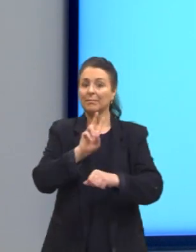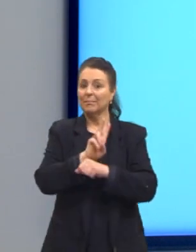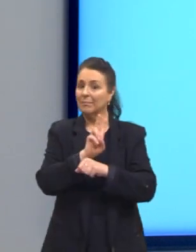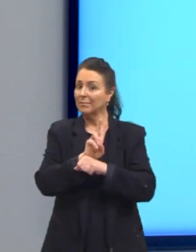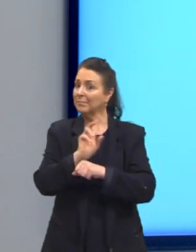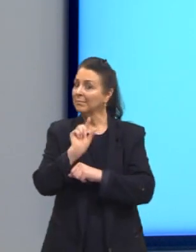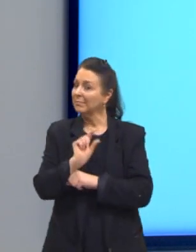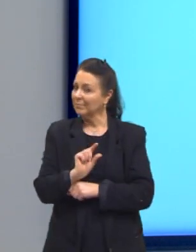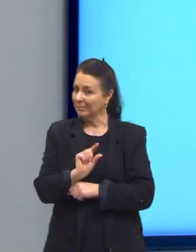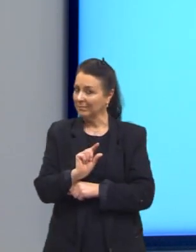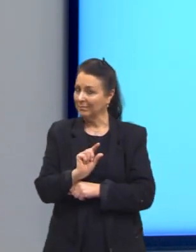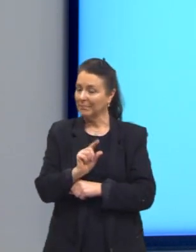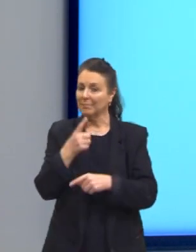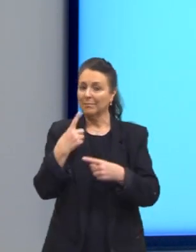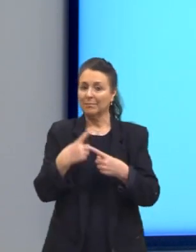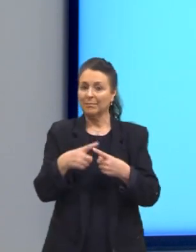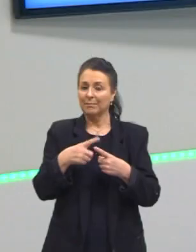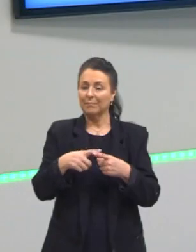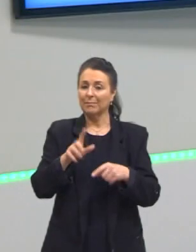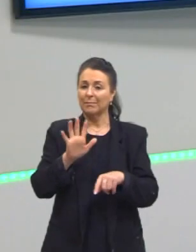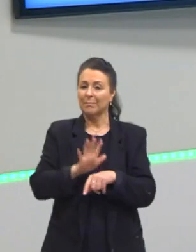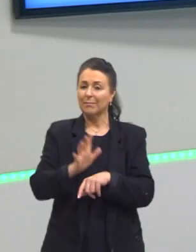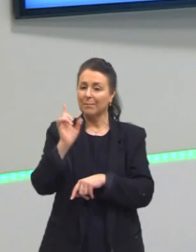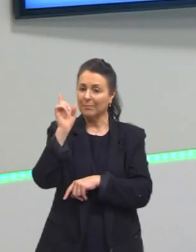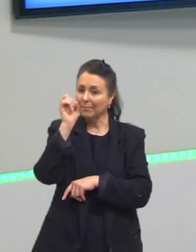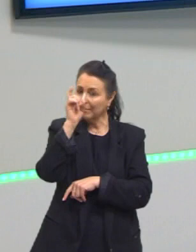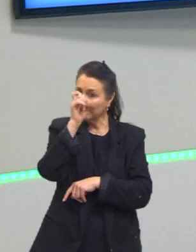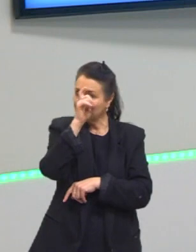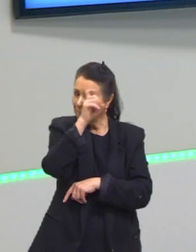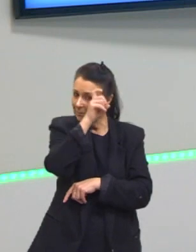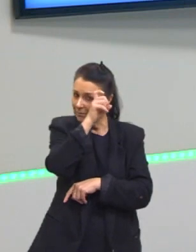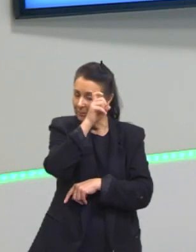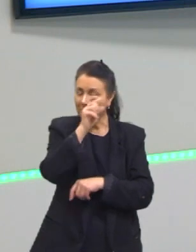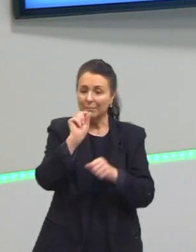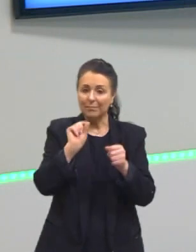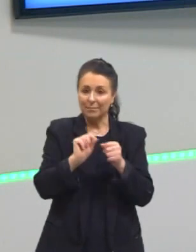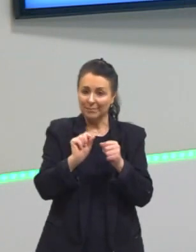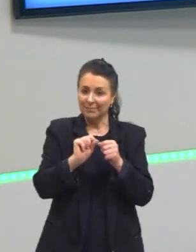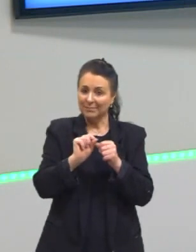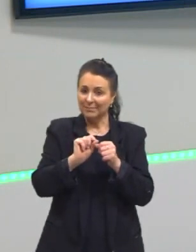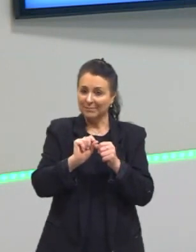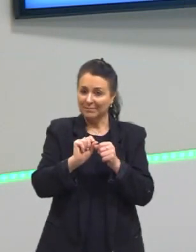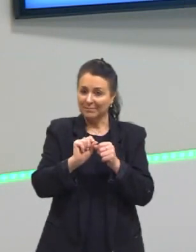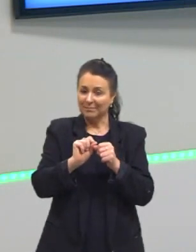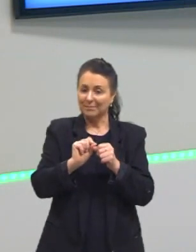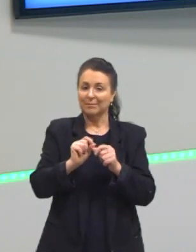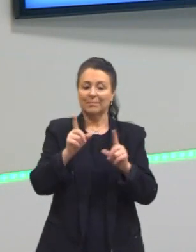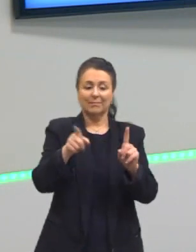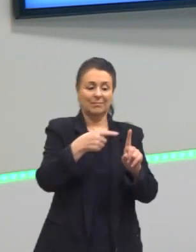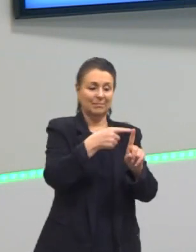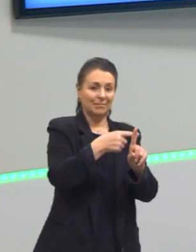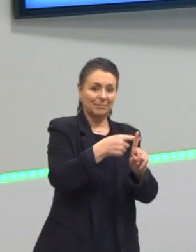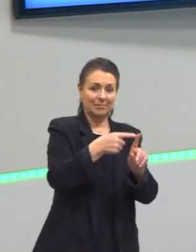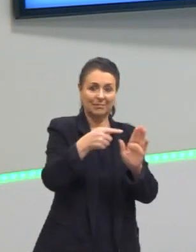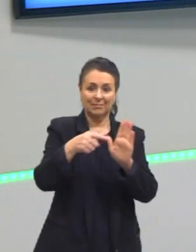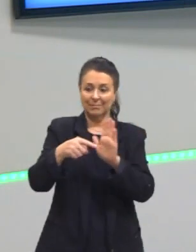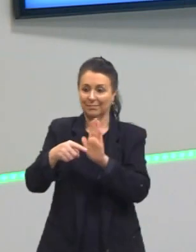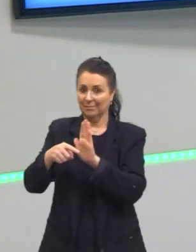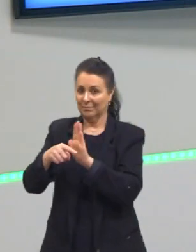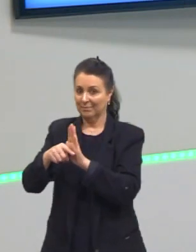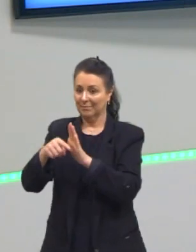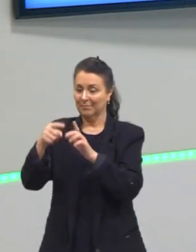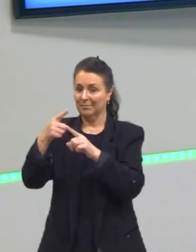mais de cuidado porque ela dá um pouquinho mais de trabalho do que as outras operações que nós vimos adição subtração e